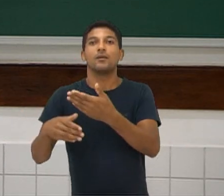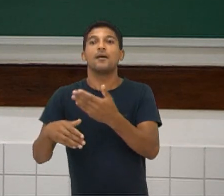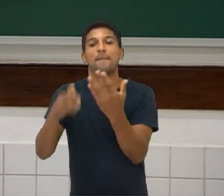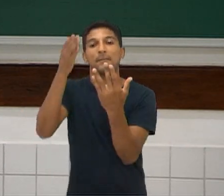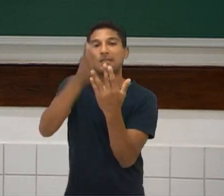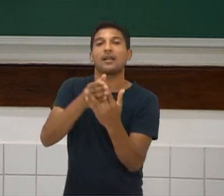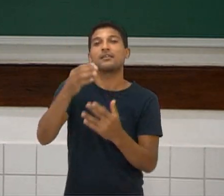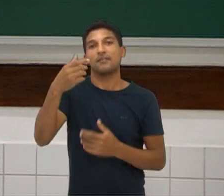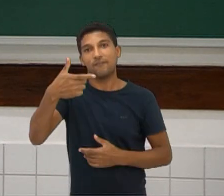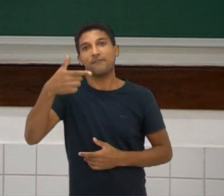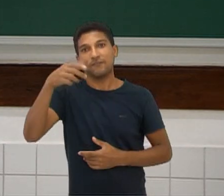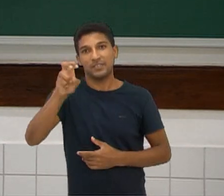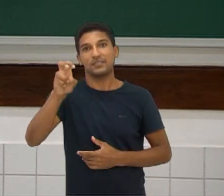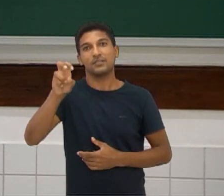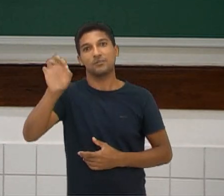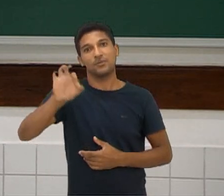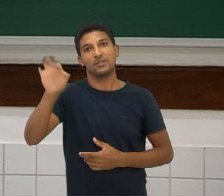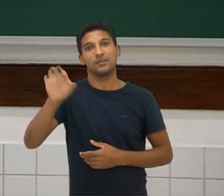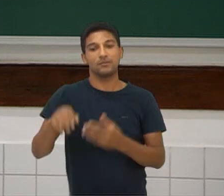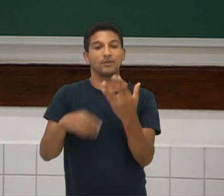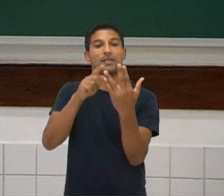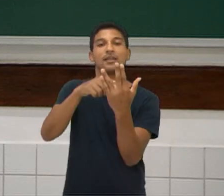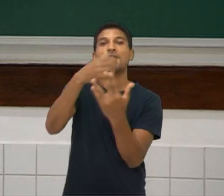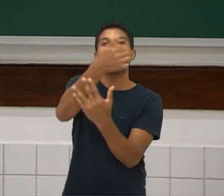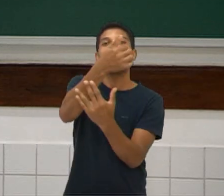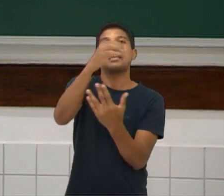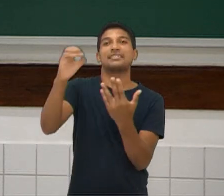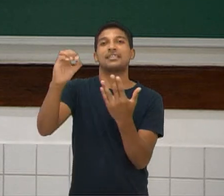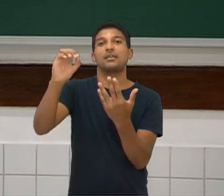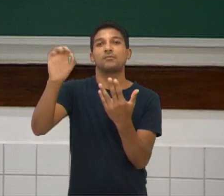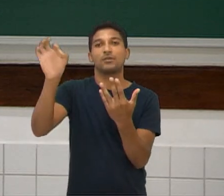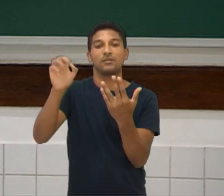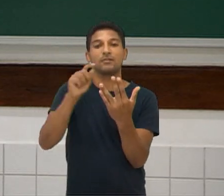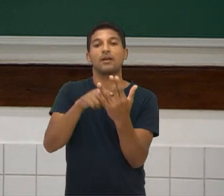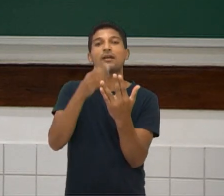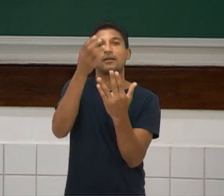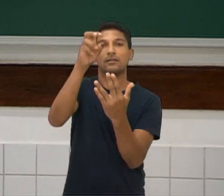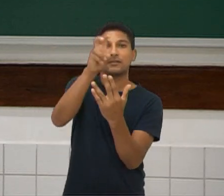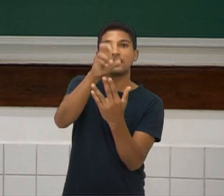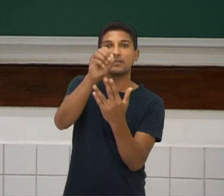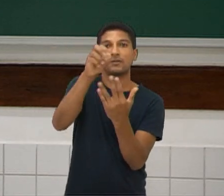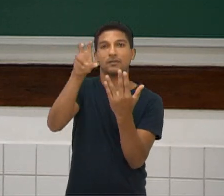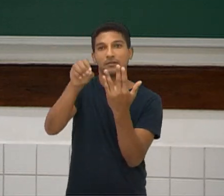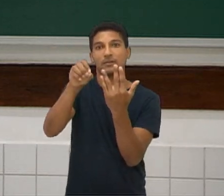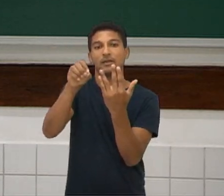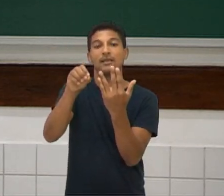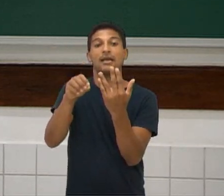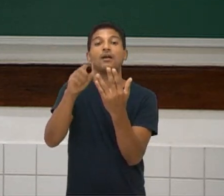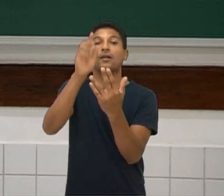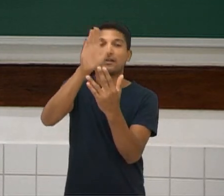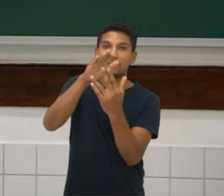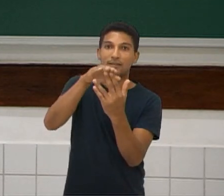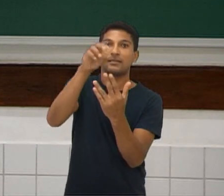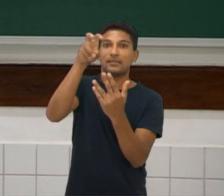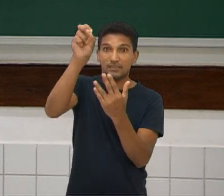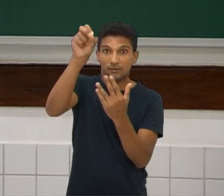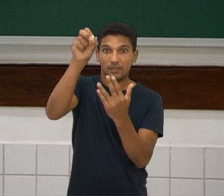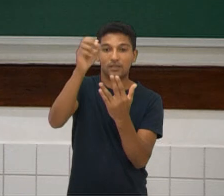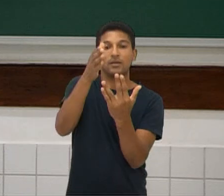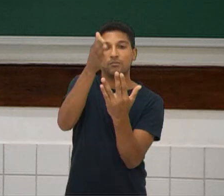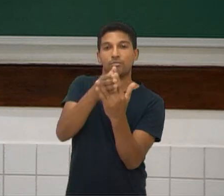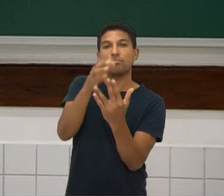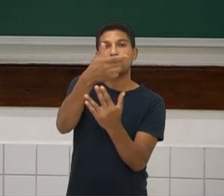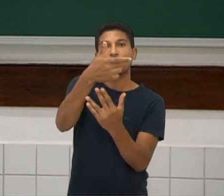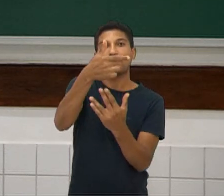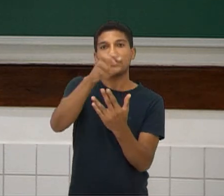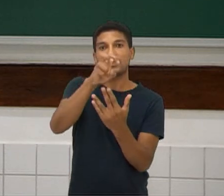metade da metade. Então eu tinha 100%, passei para 50. De 50, a metade, 25. E